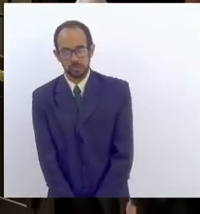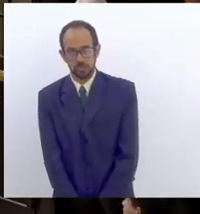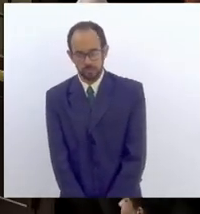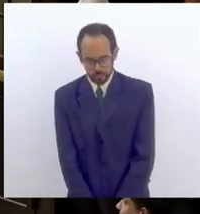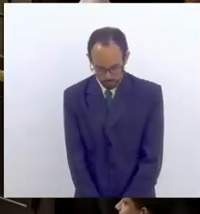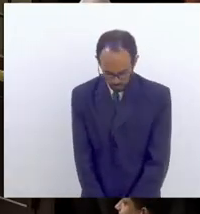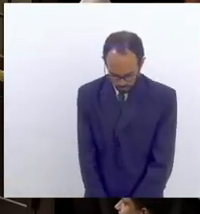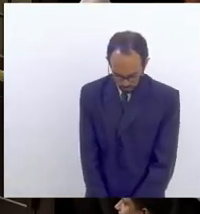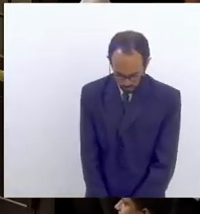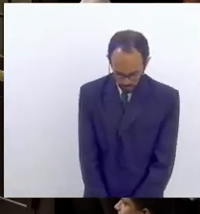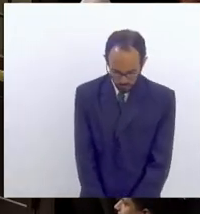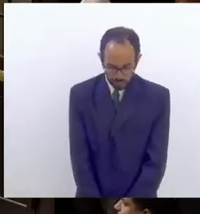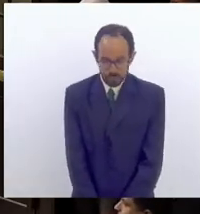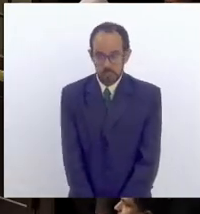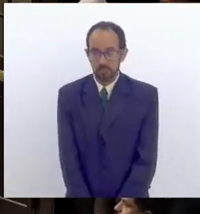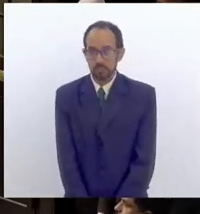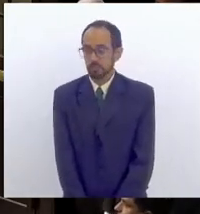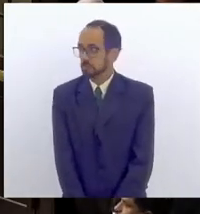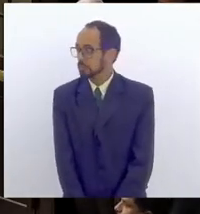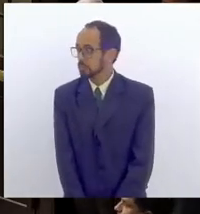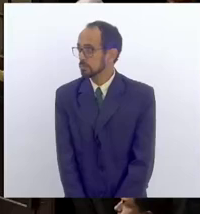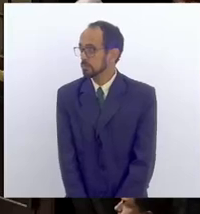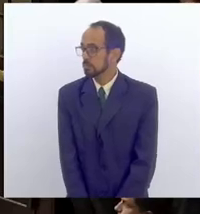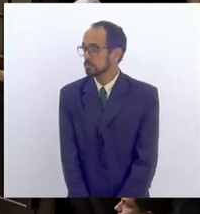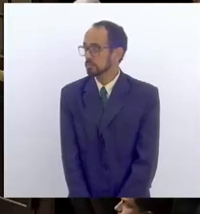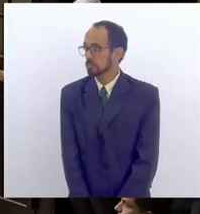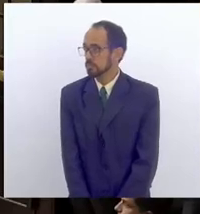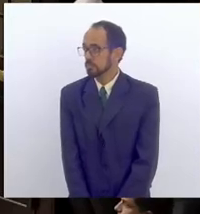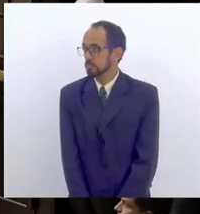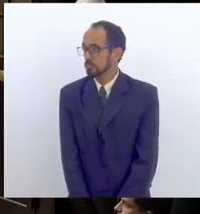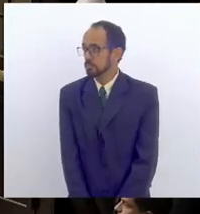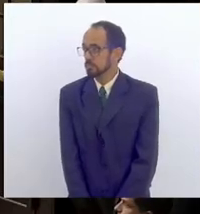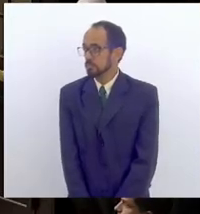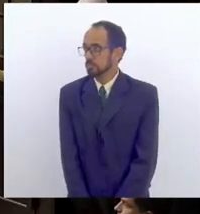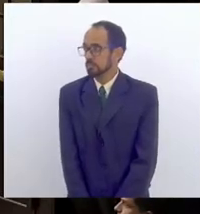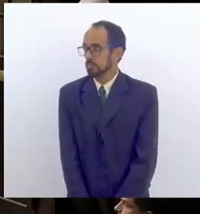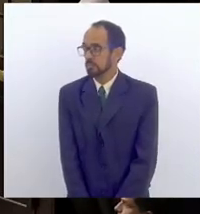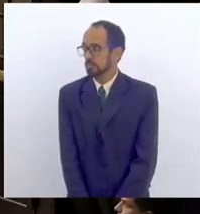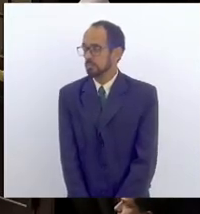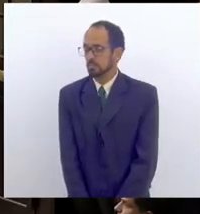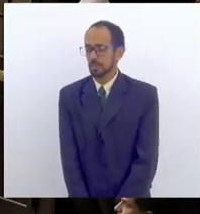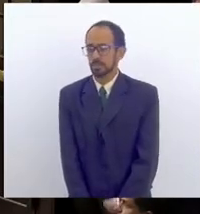O que será? Vai ficar sala de minar, não teve nada disso.